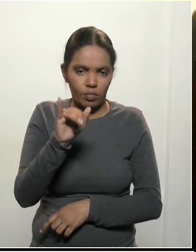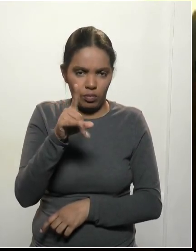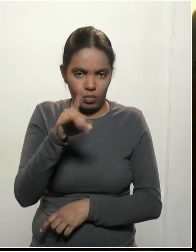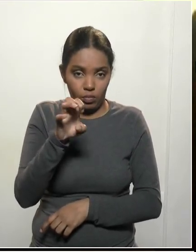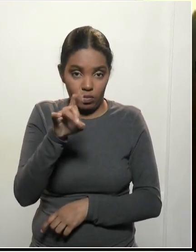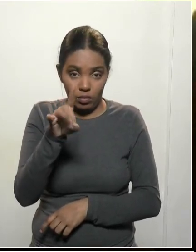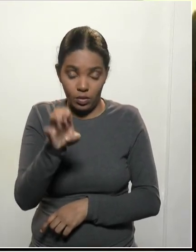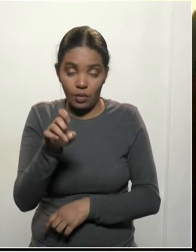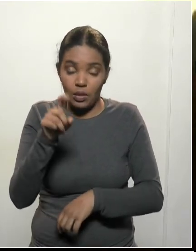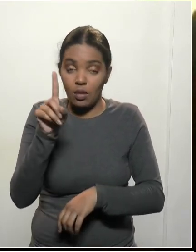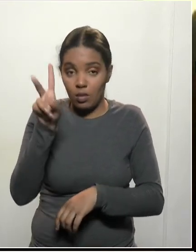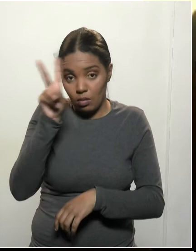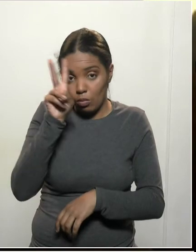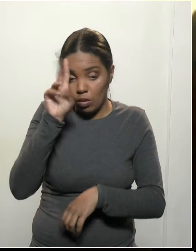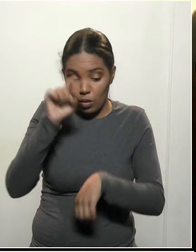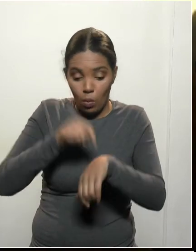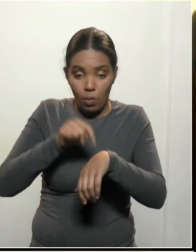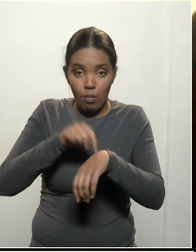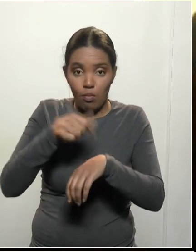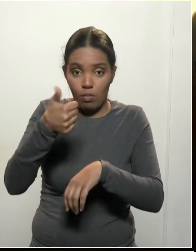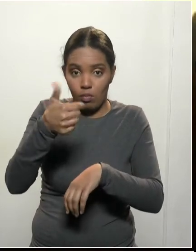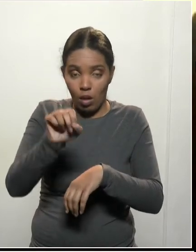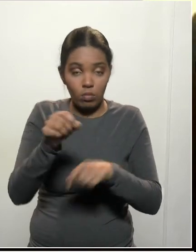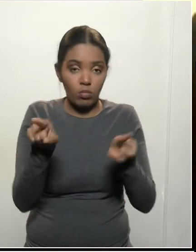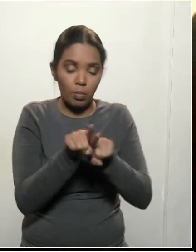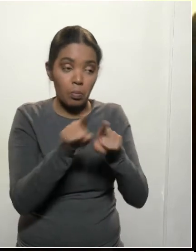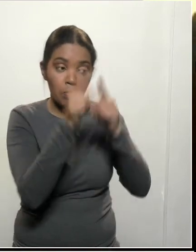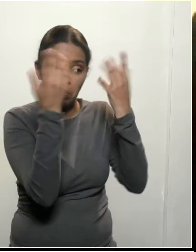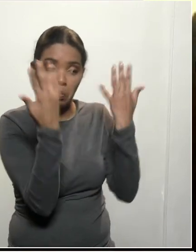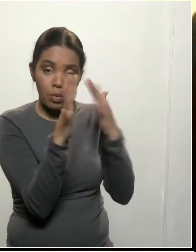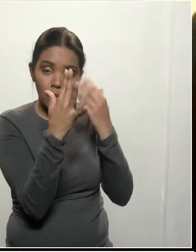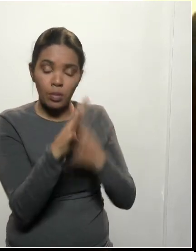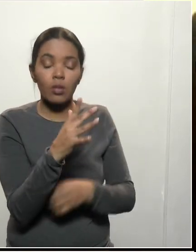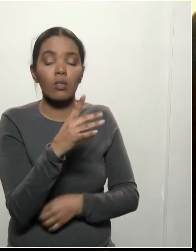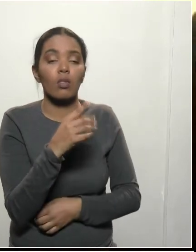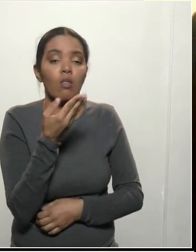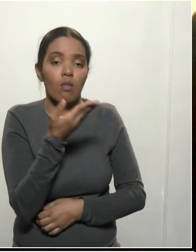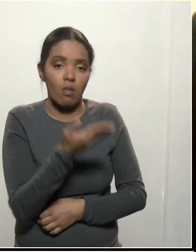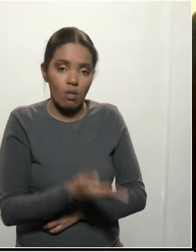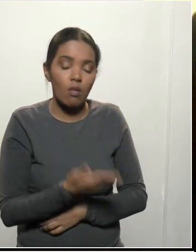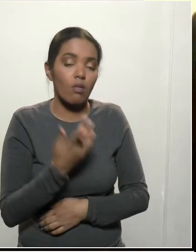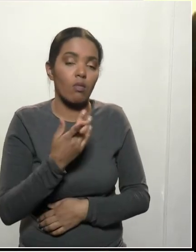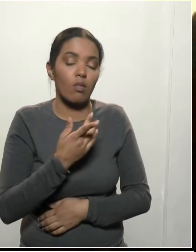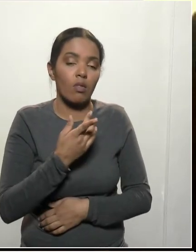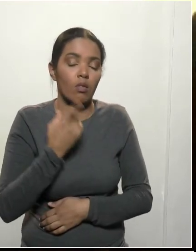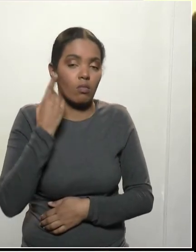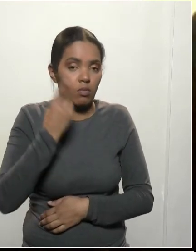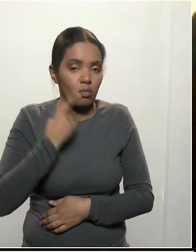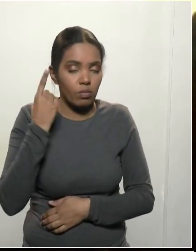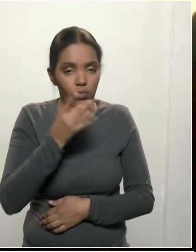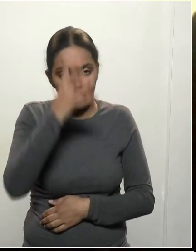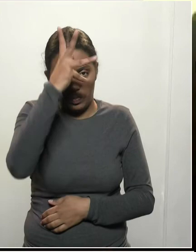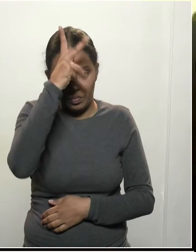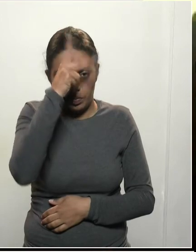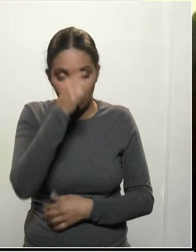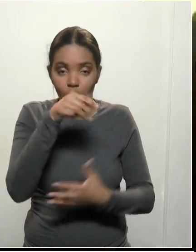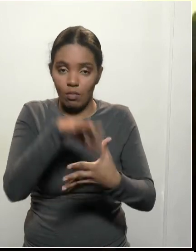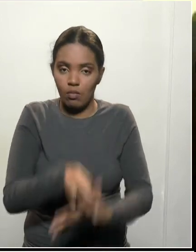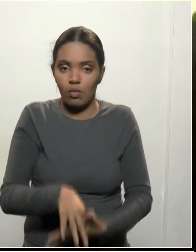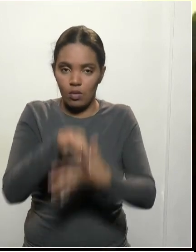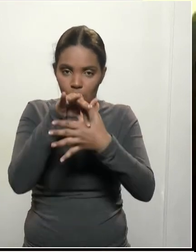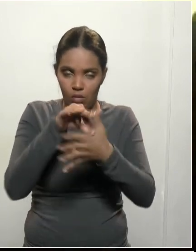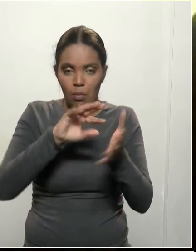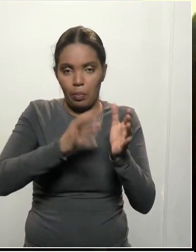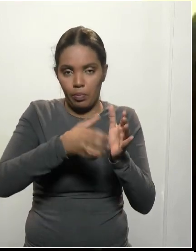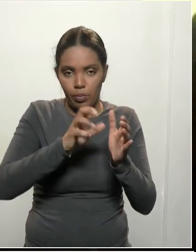E parabenizar o deputado Galo pela ascensão ao cargo de líder do seu bloco. Era isso, senhor presidente, senhores deputados, senhoras